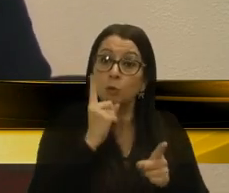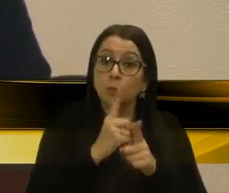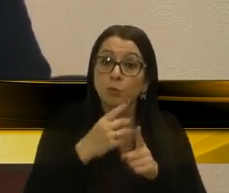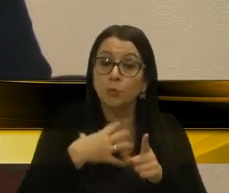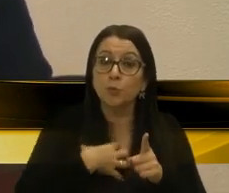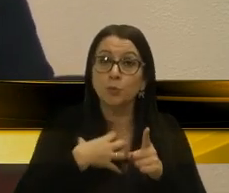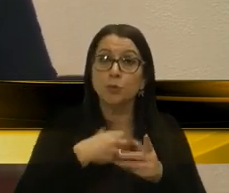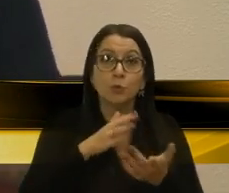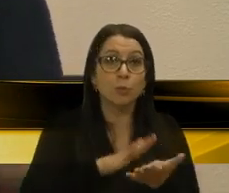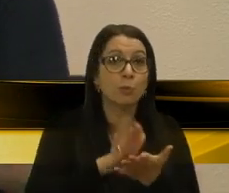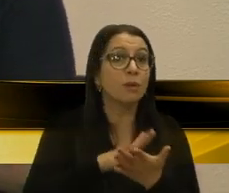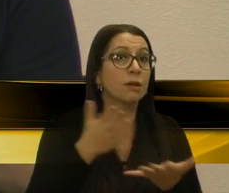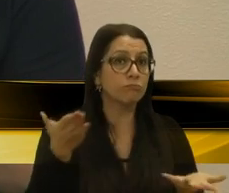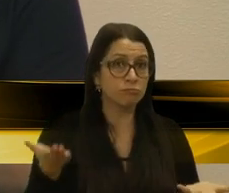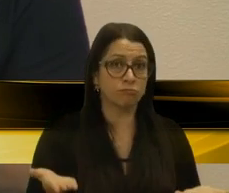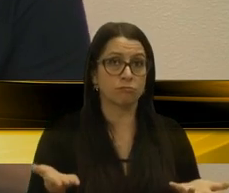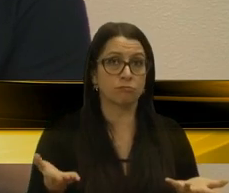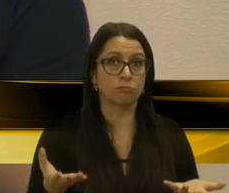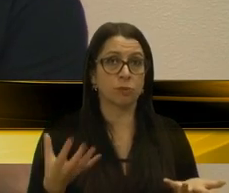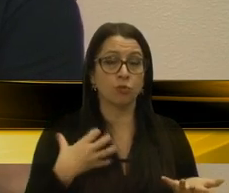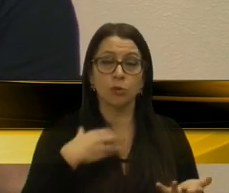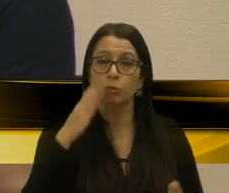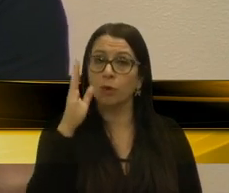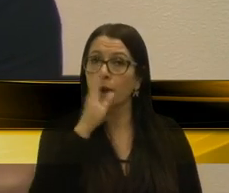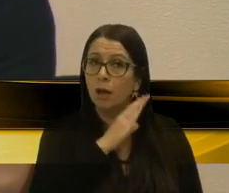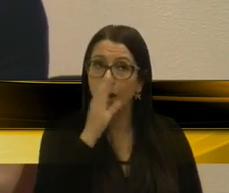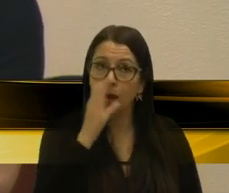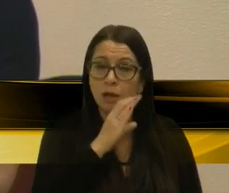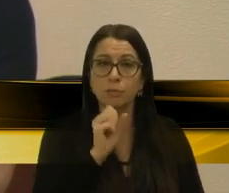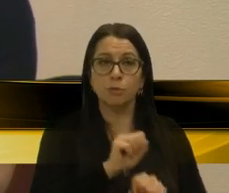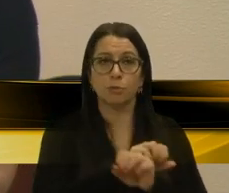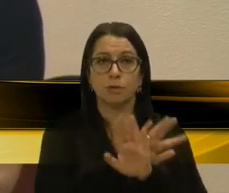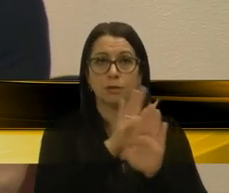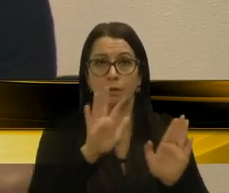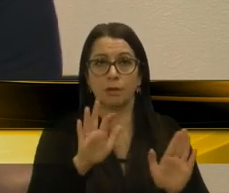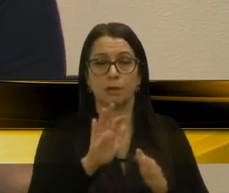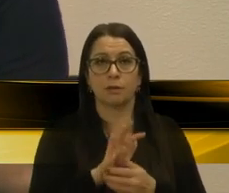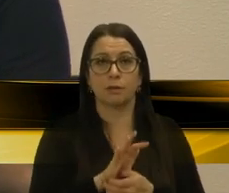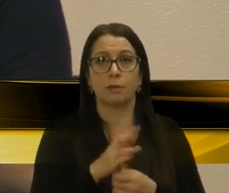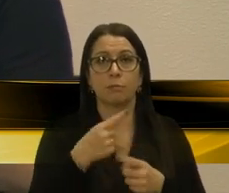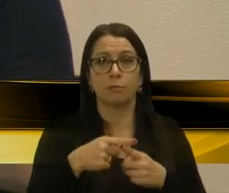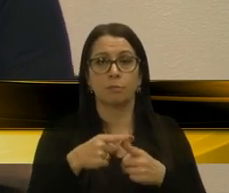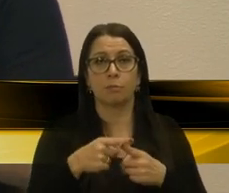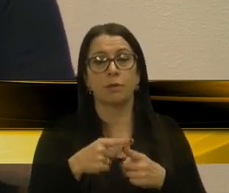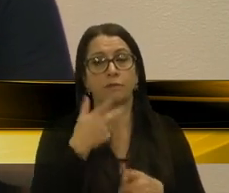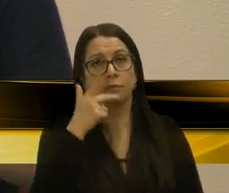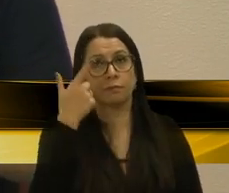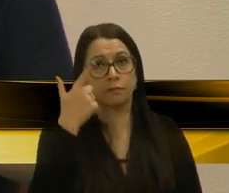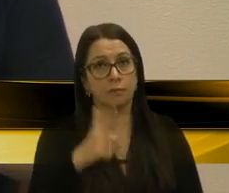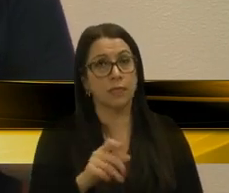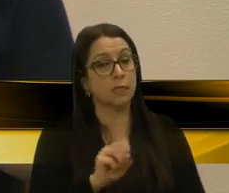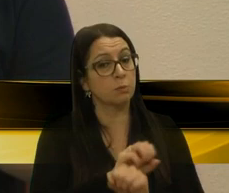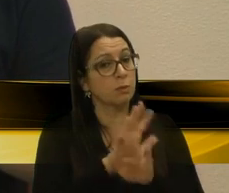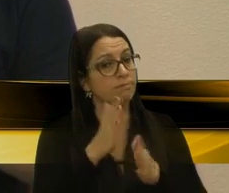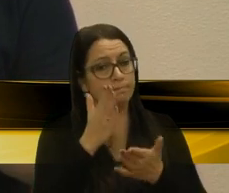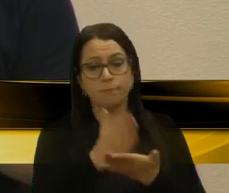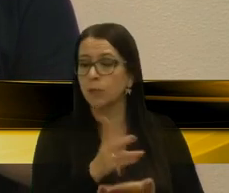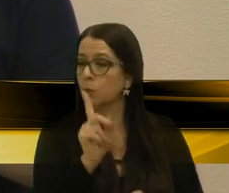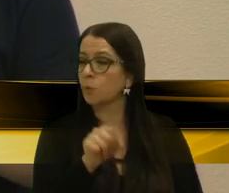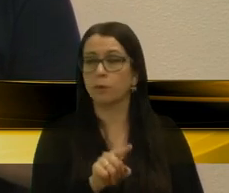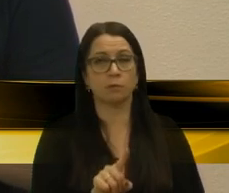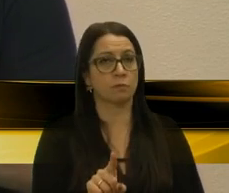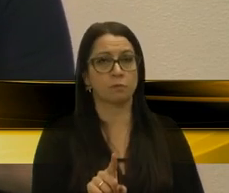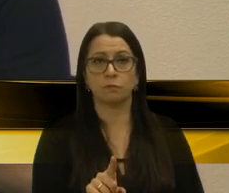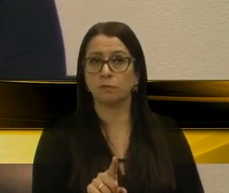maneira de publicar isso de forma rápida e de forma transparente. Porque, repito, transparência pela metade não é